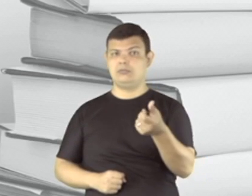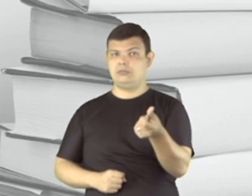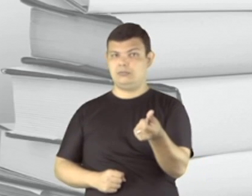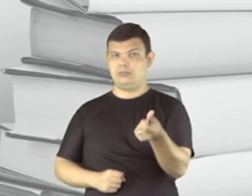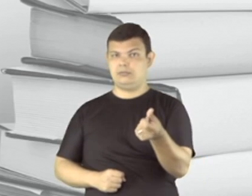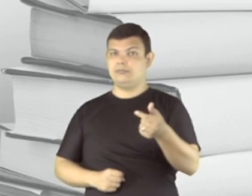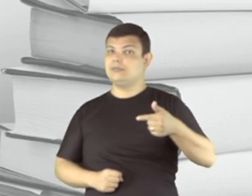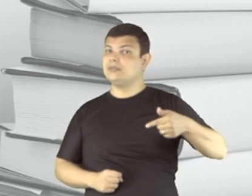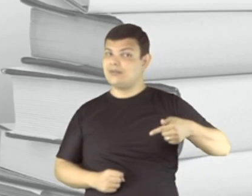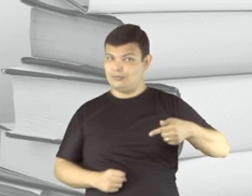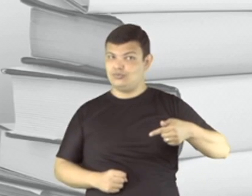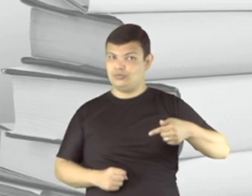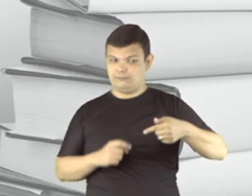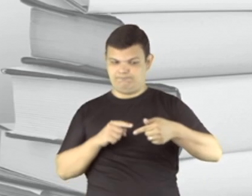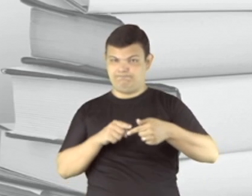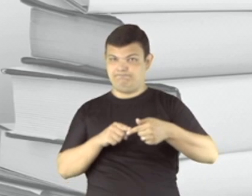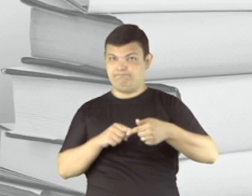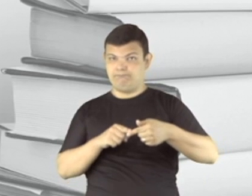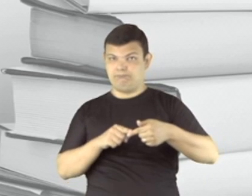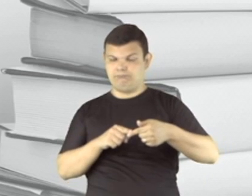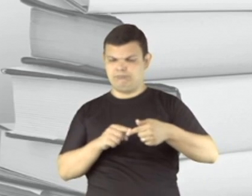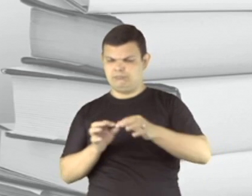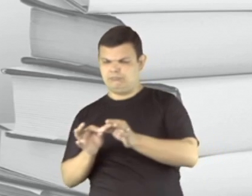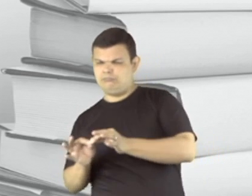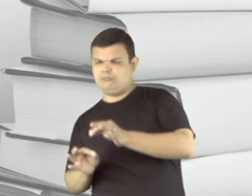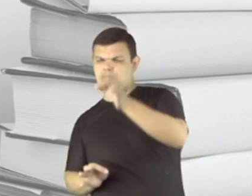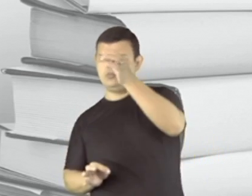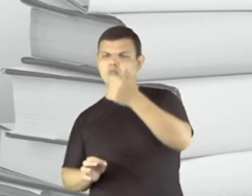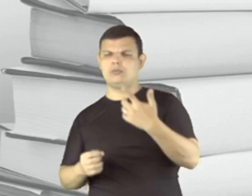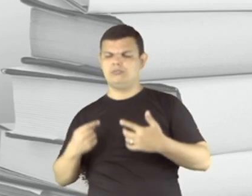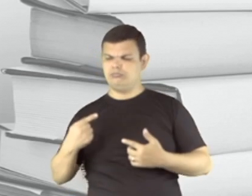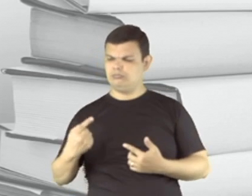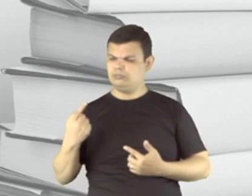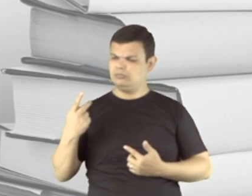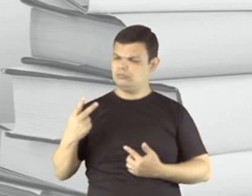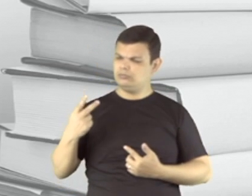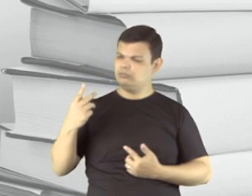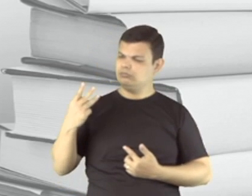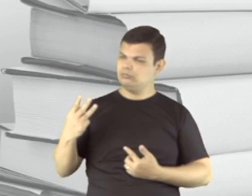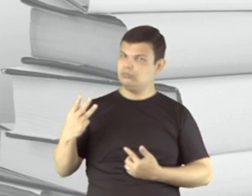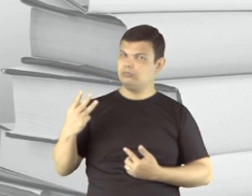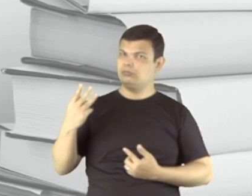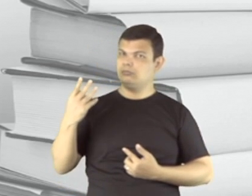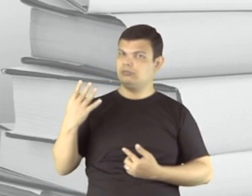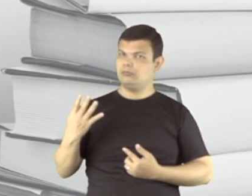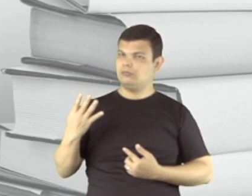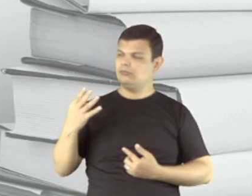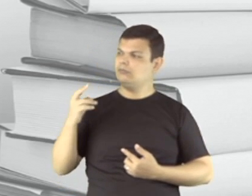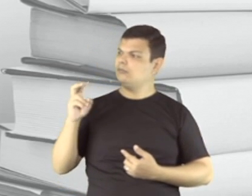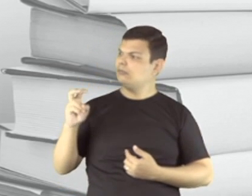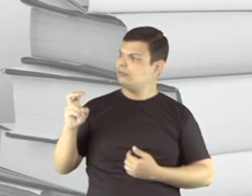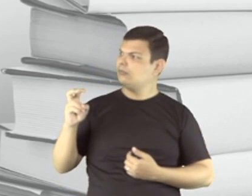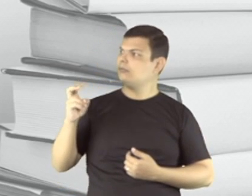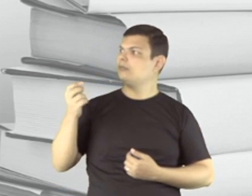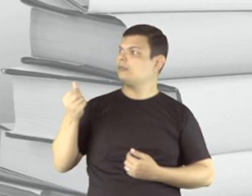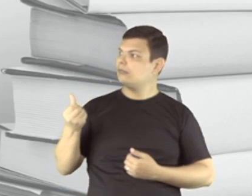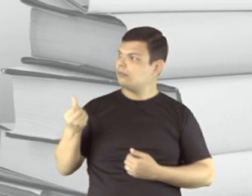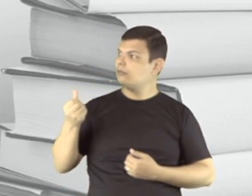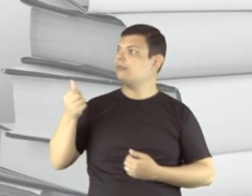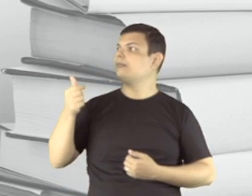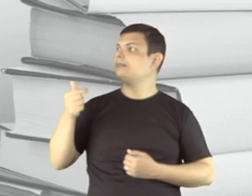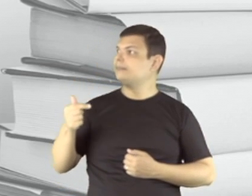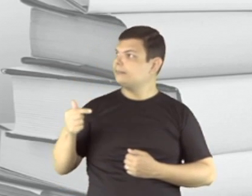5, 6, 7. Quantos eu tenho aqui na altura? 1, 2, 3, 4,